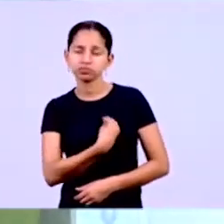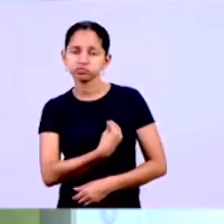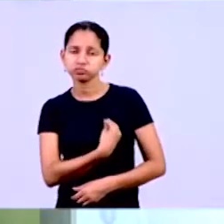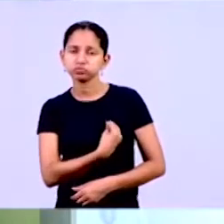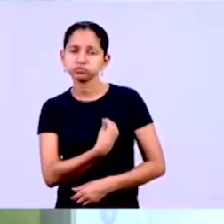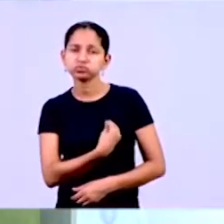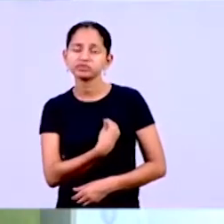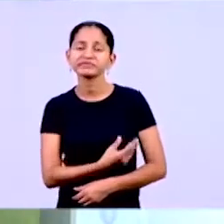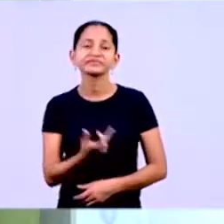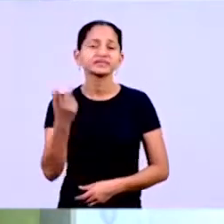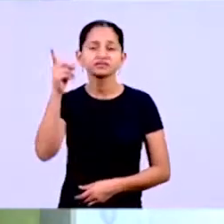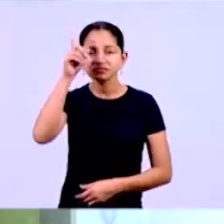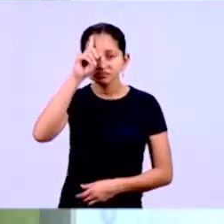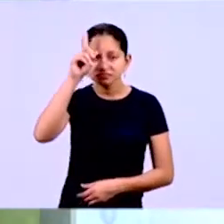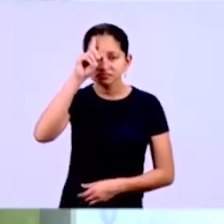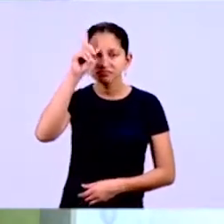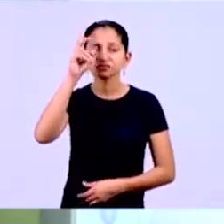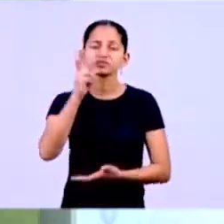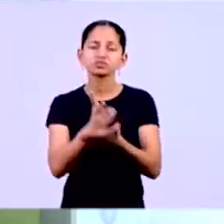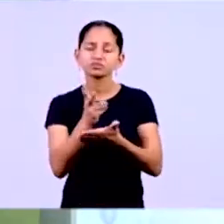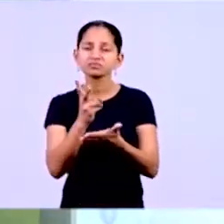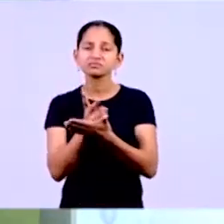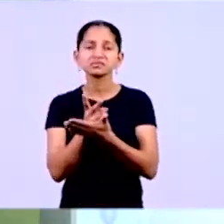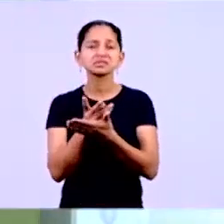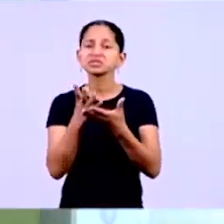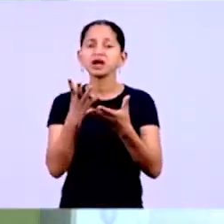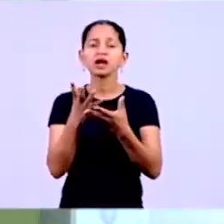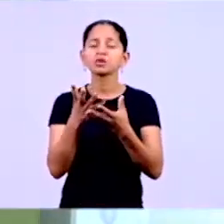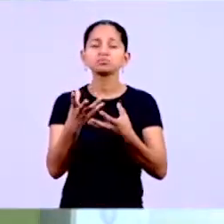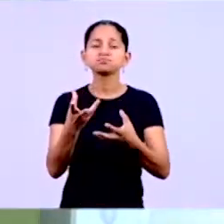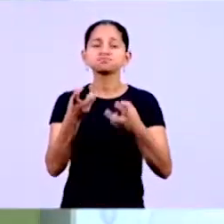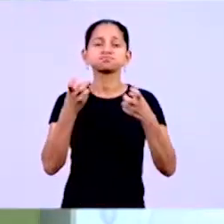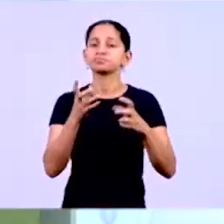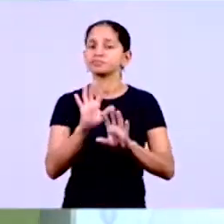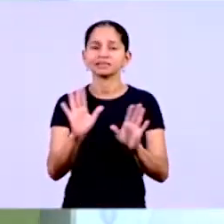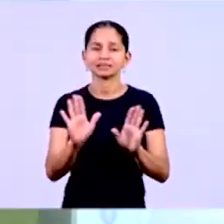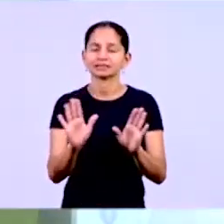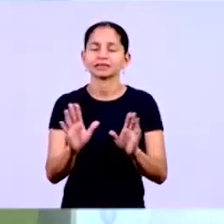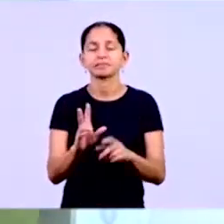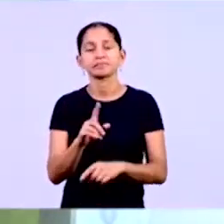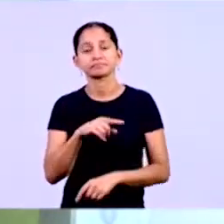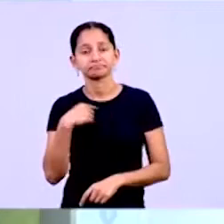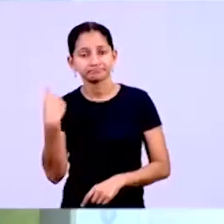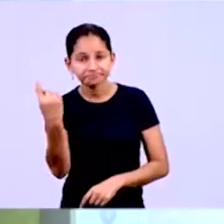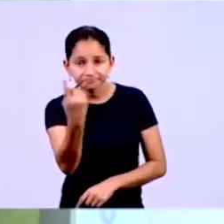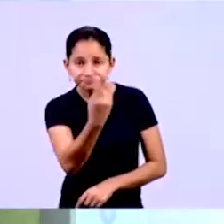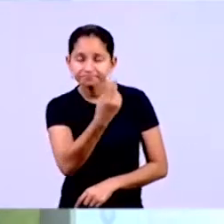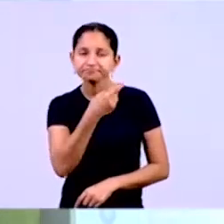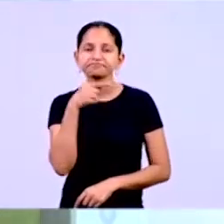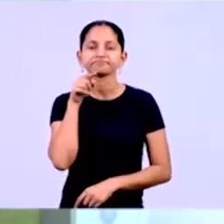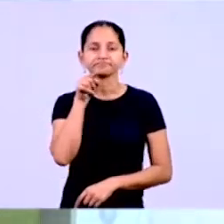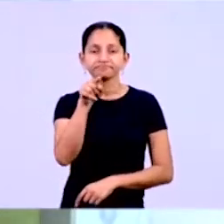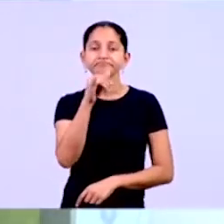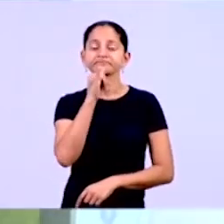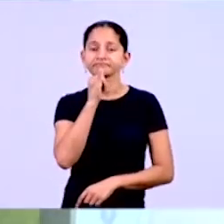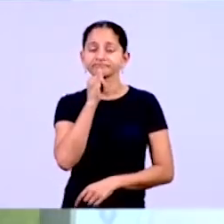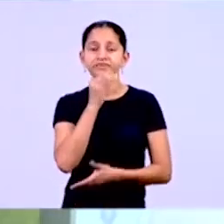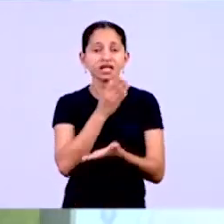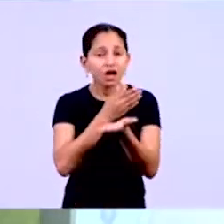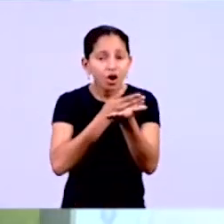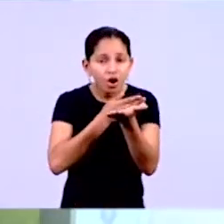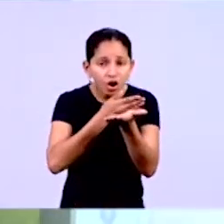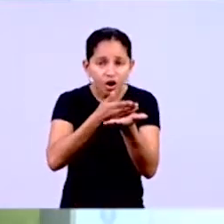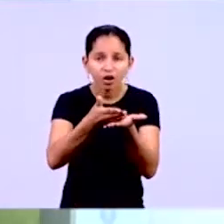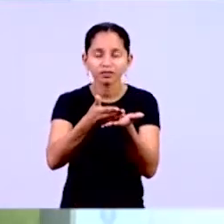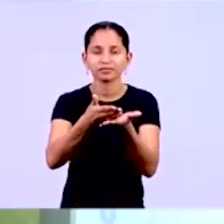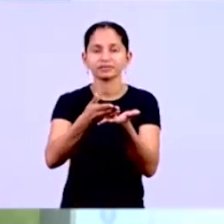parte do nosso dia a dia de uma maneira assim transparente mesmo. Então, você que está entrando no nosso curso